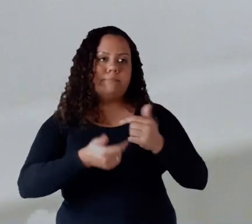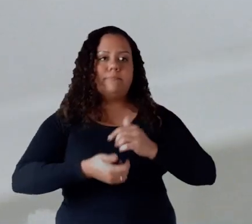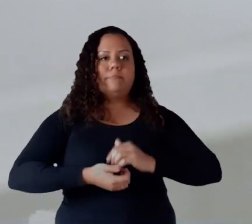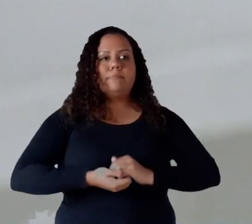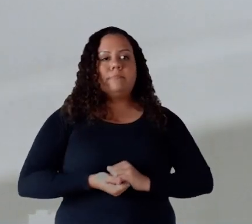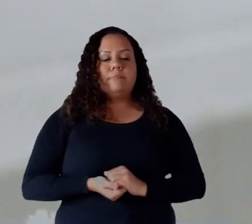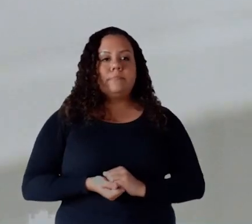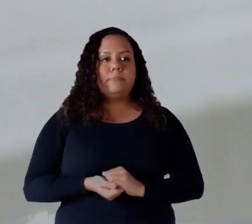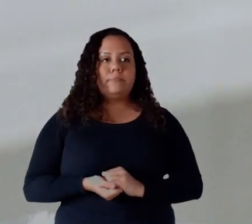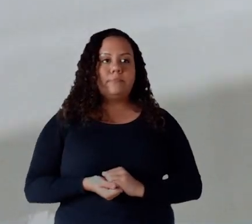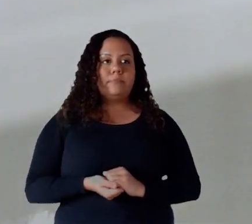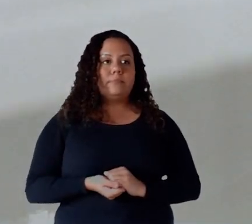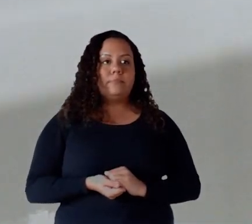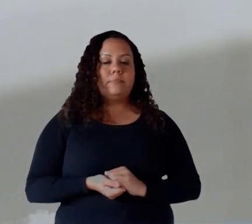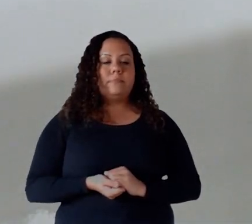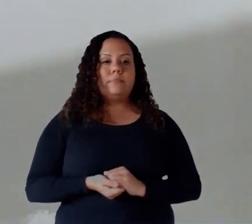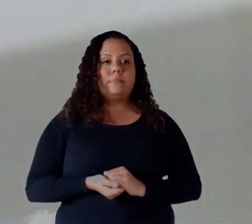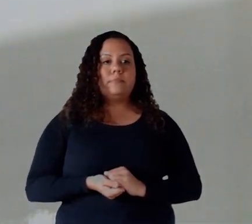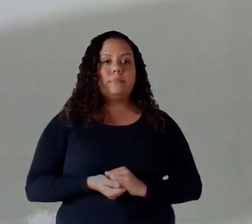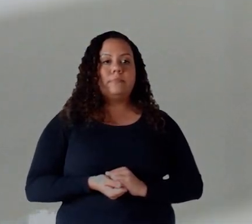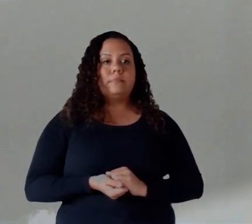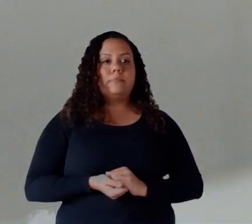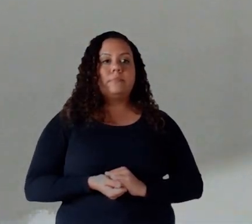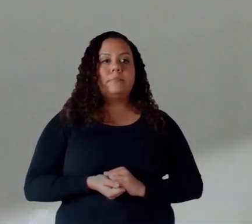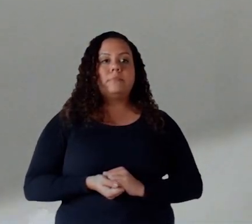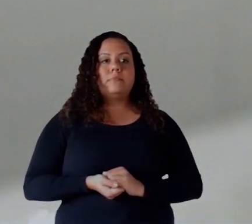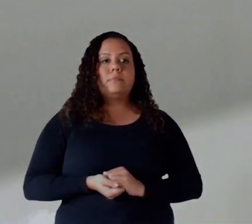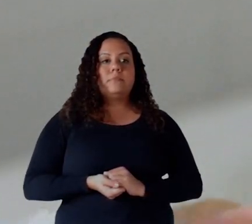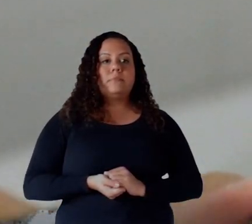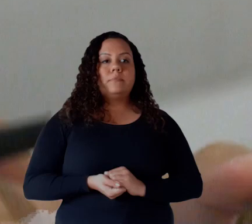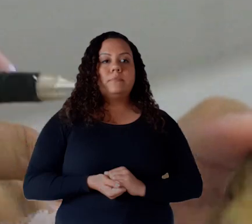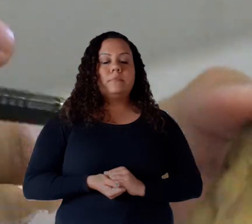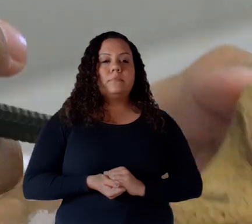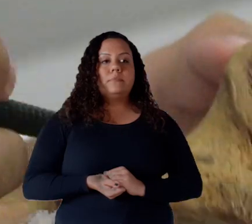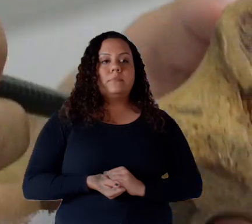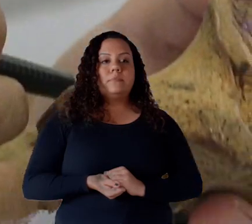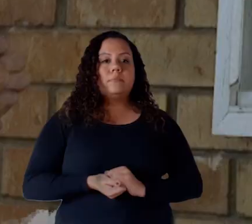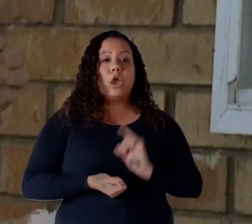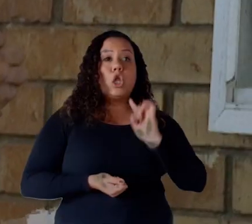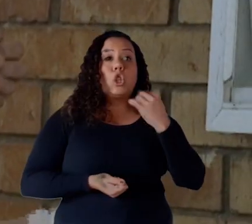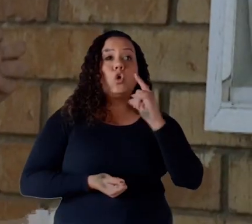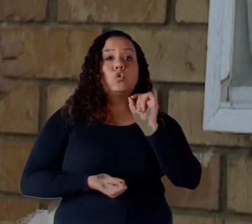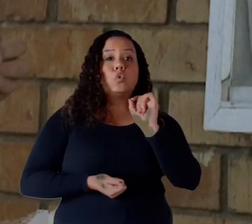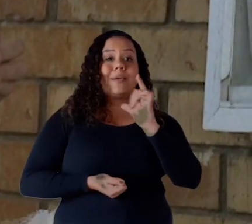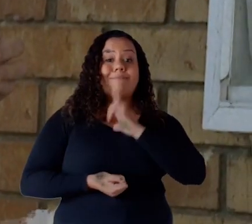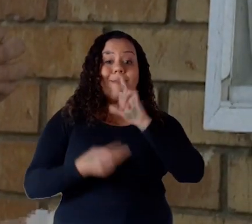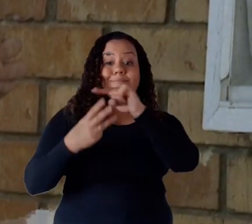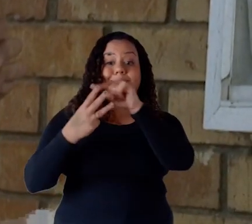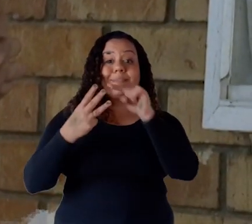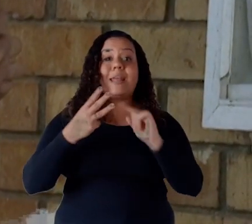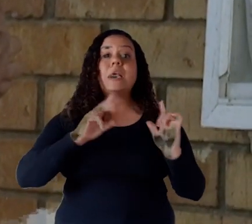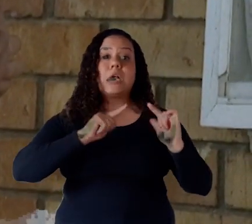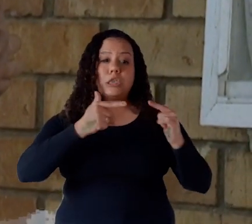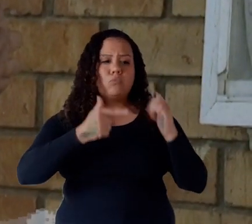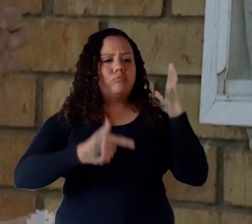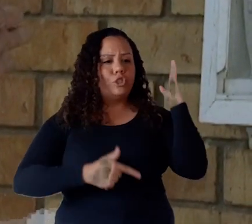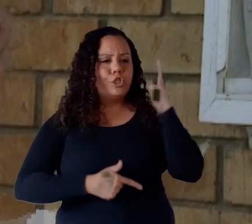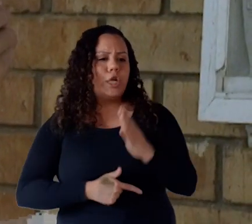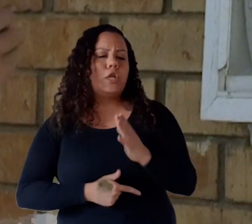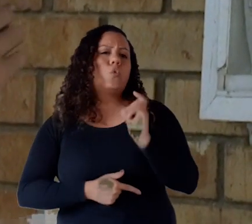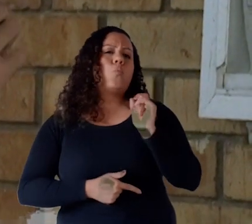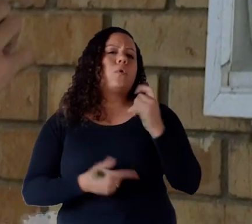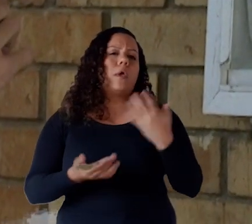Covid. Então tem toda uma logística em cima para a gente poder, né, tá atuando. Tínhamos praticamente